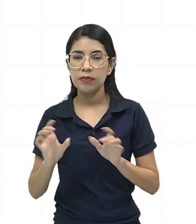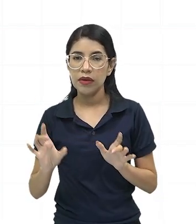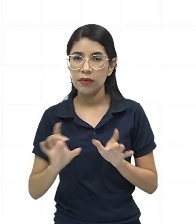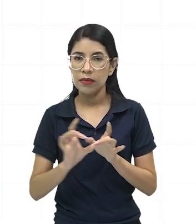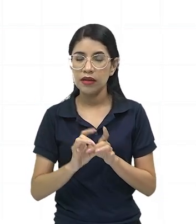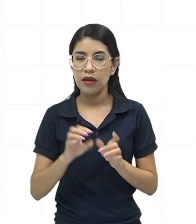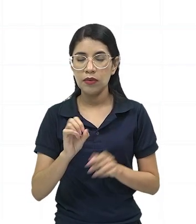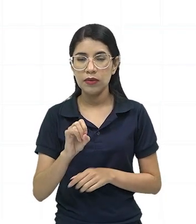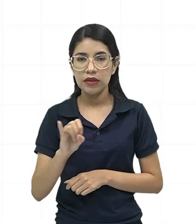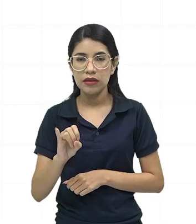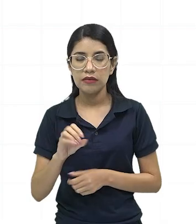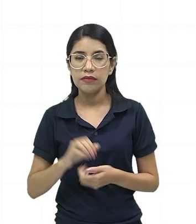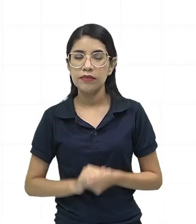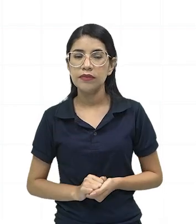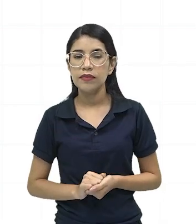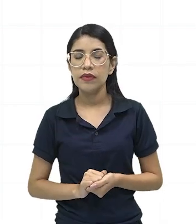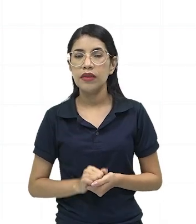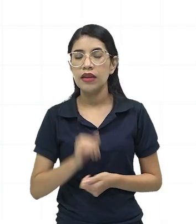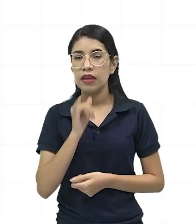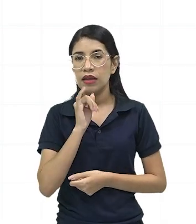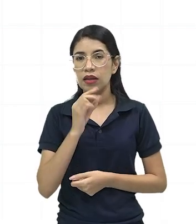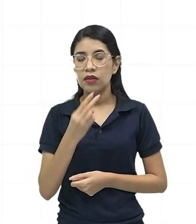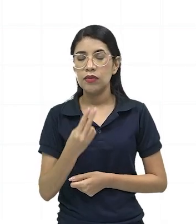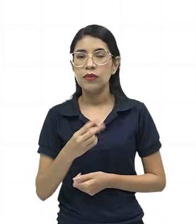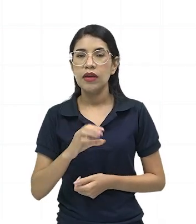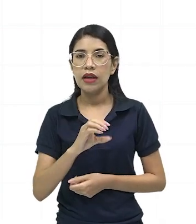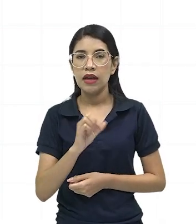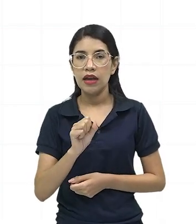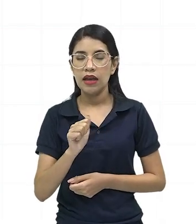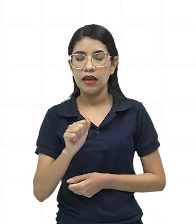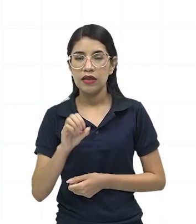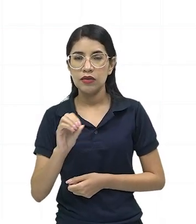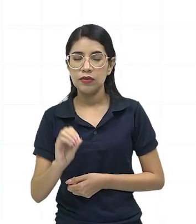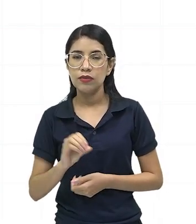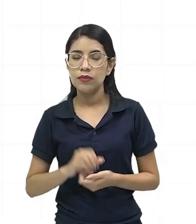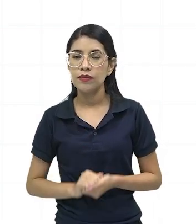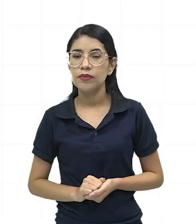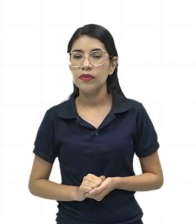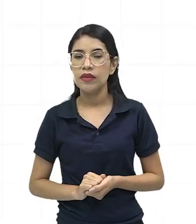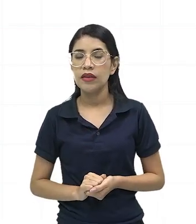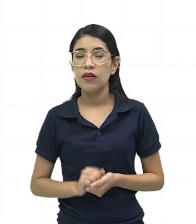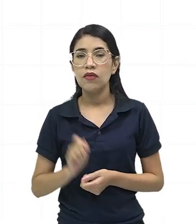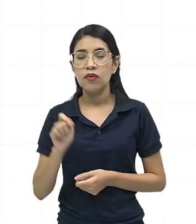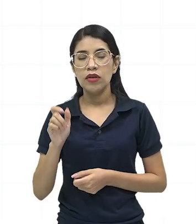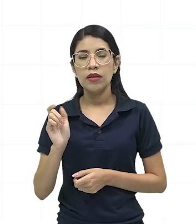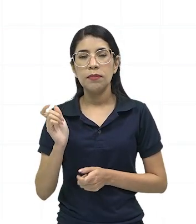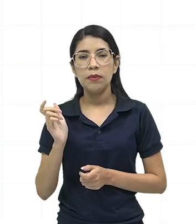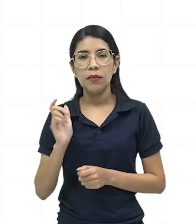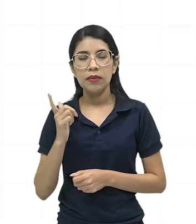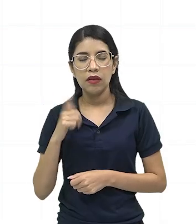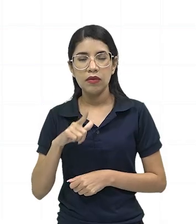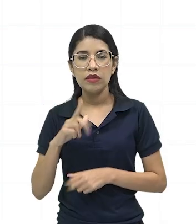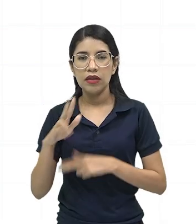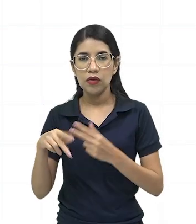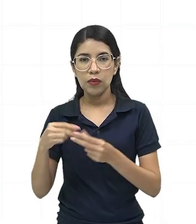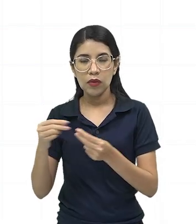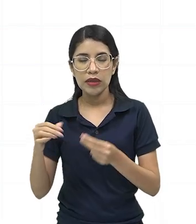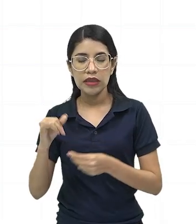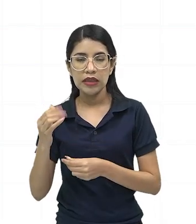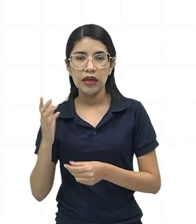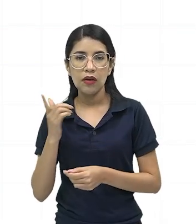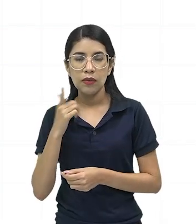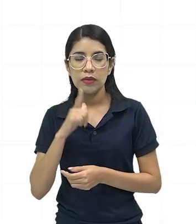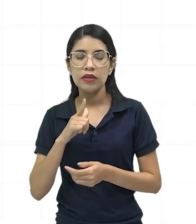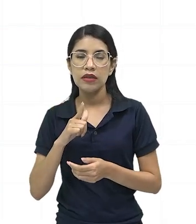oração. E no exemplo 2, caso você receberá um bônus, caso, tal qual se, né? Caso atinja